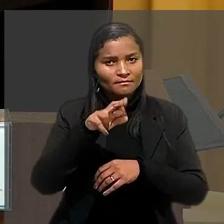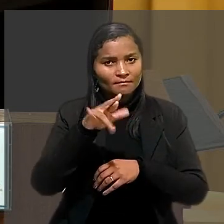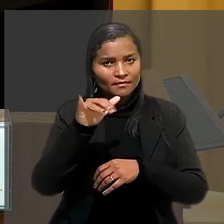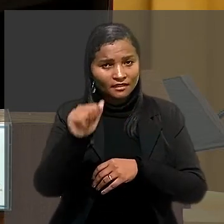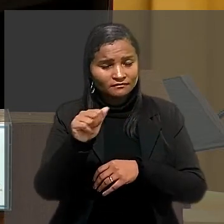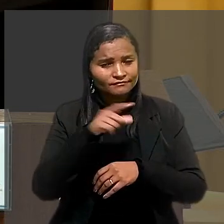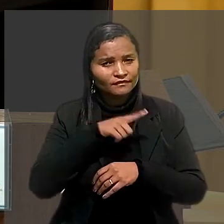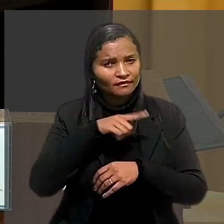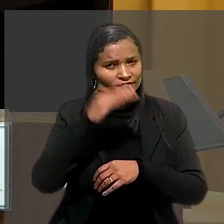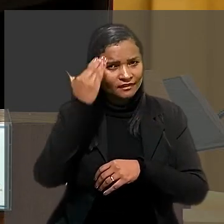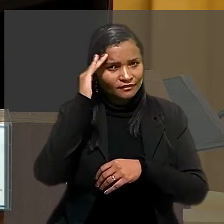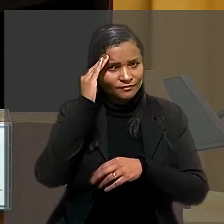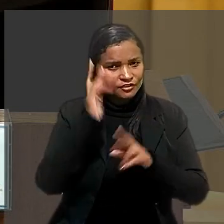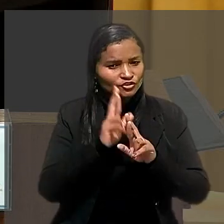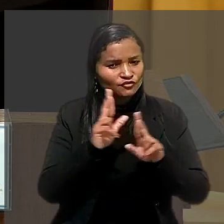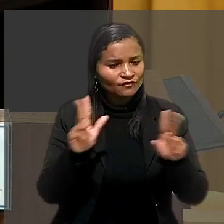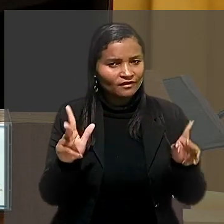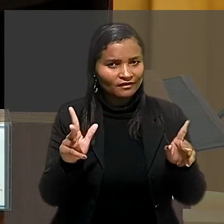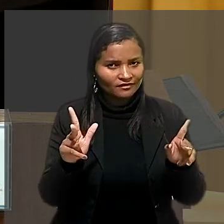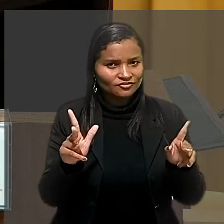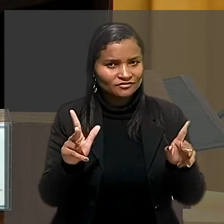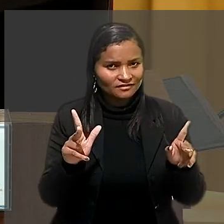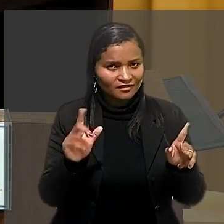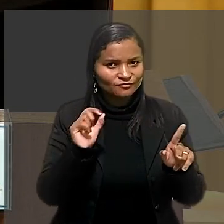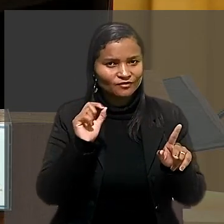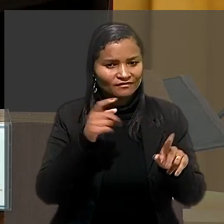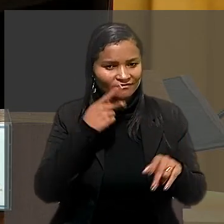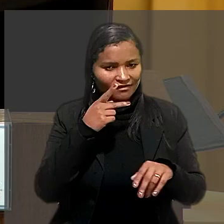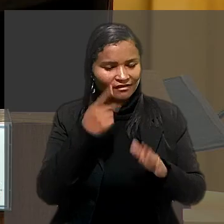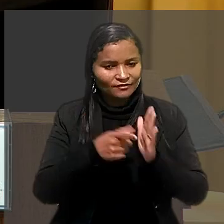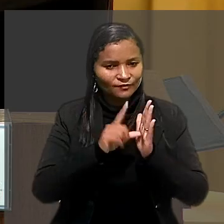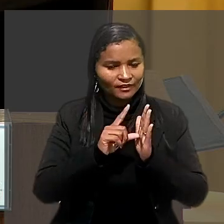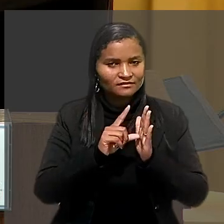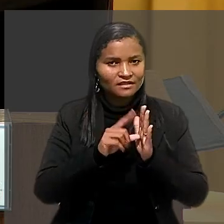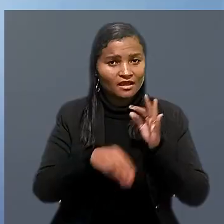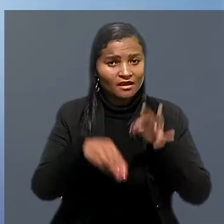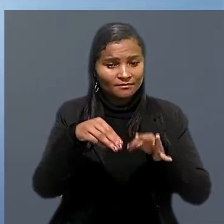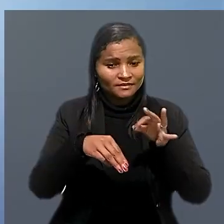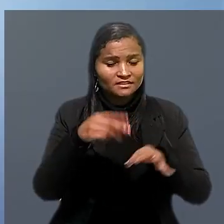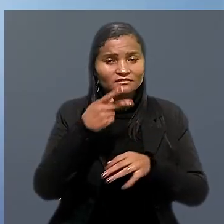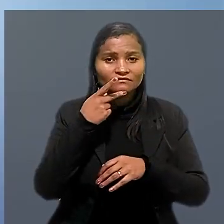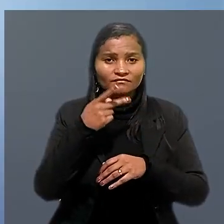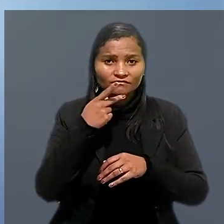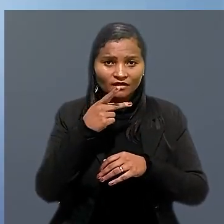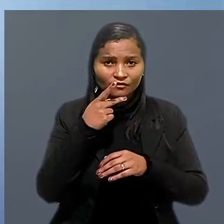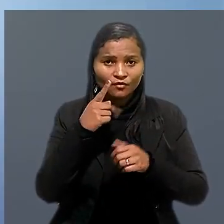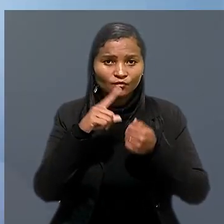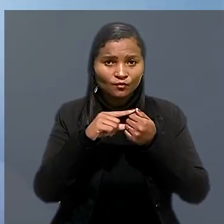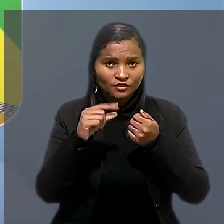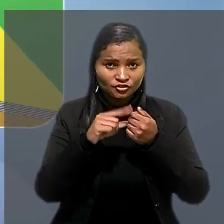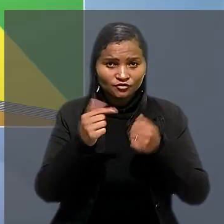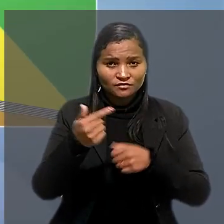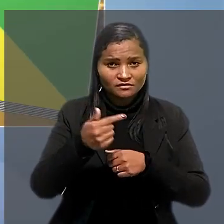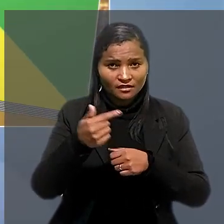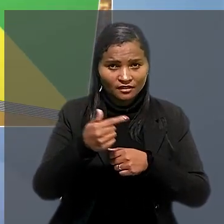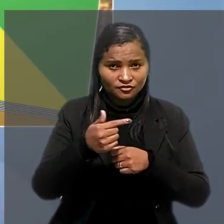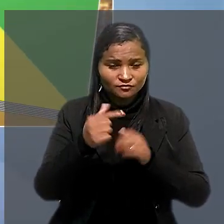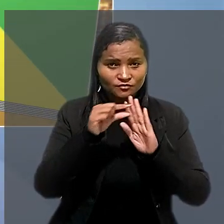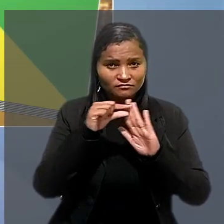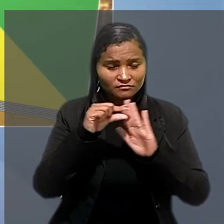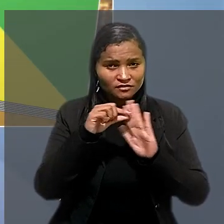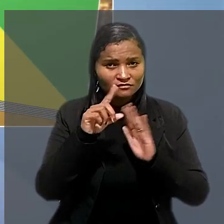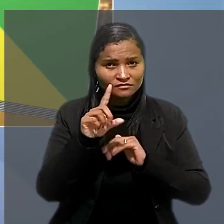Maria Helena Malman, teve entendimento diferente das instâncias anteriores. A ministra destacou que o artigo